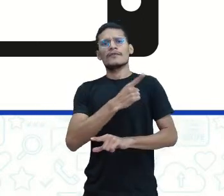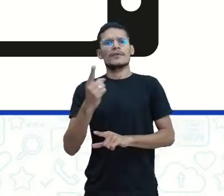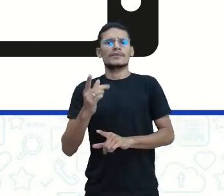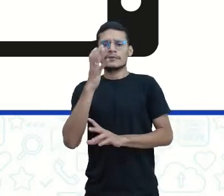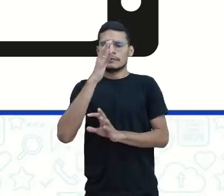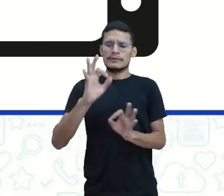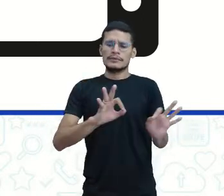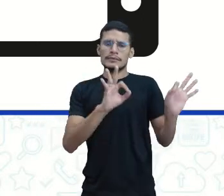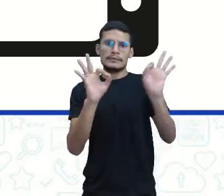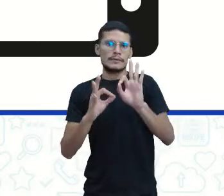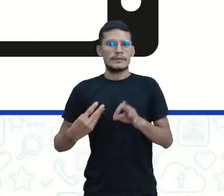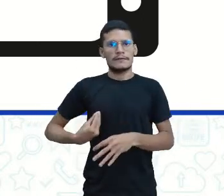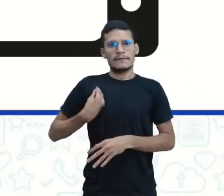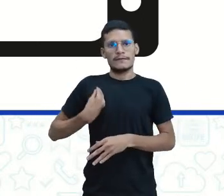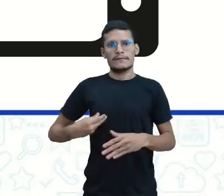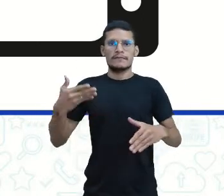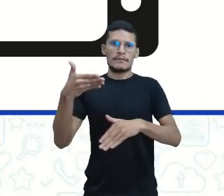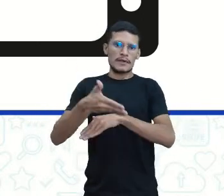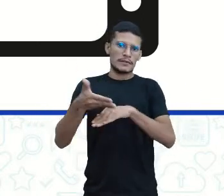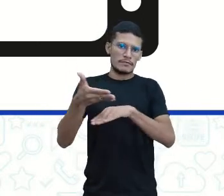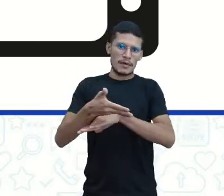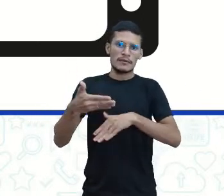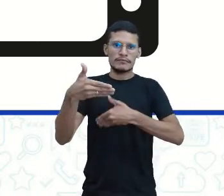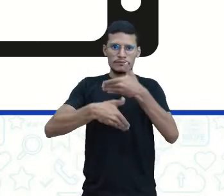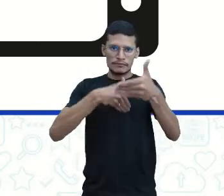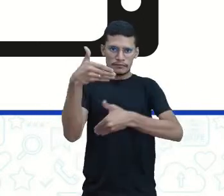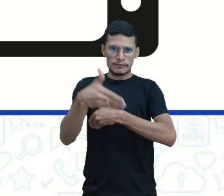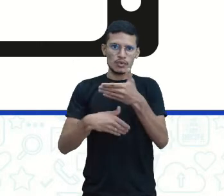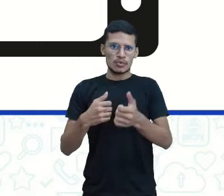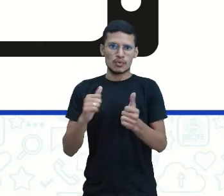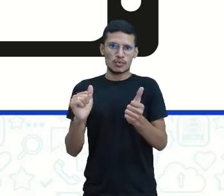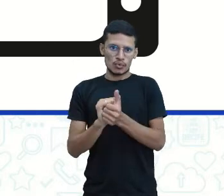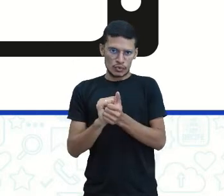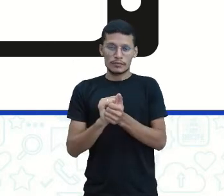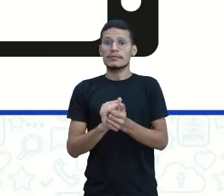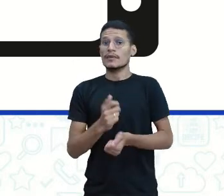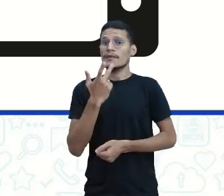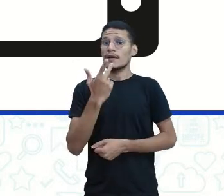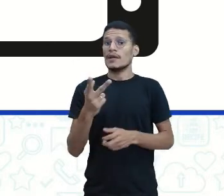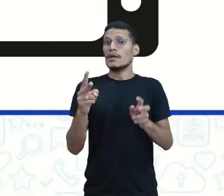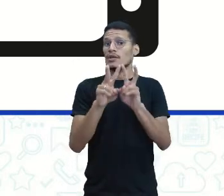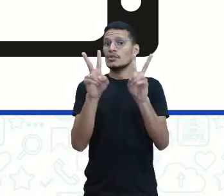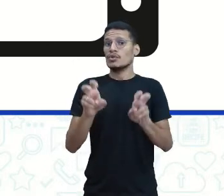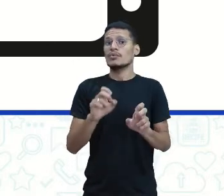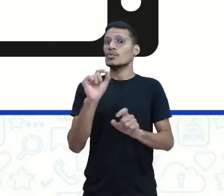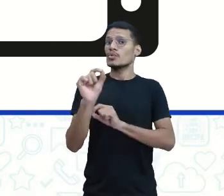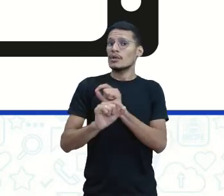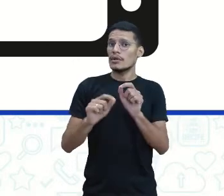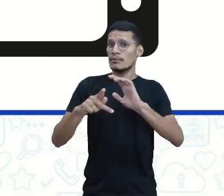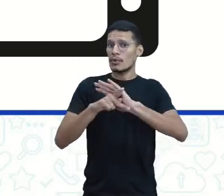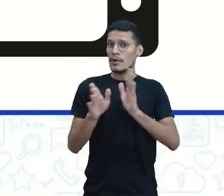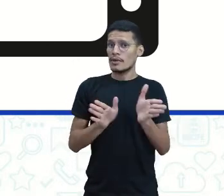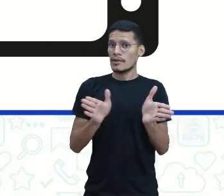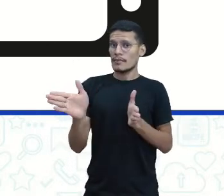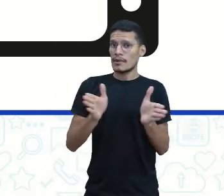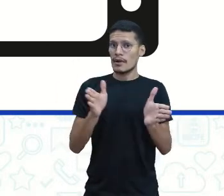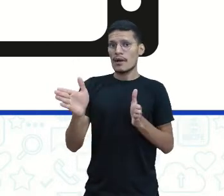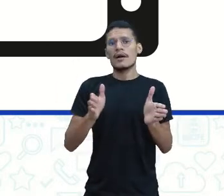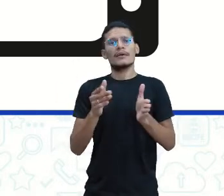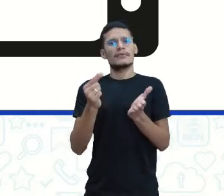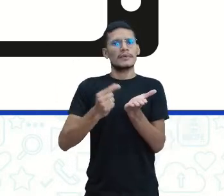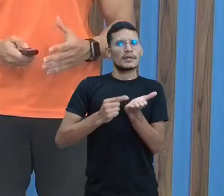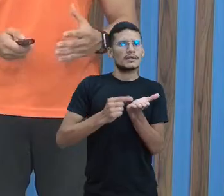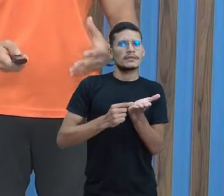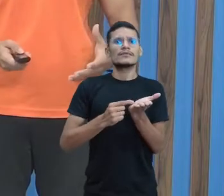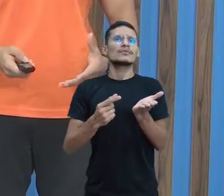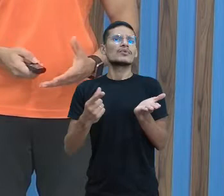ao vivo e participar aqui conosco, certo? Para falar um pouco mais sobre essa questão aí da acessibilidade do